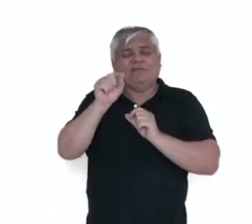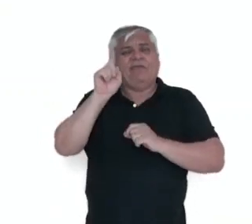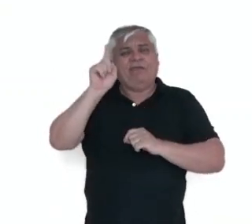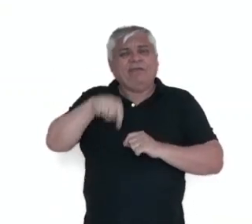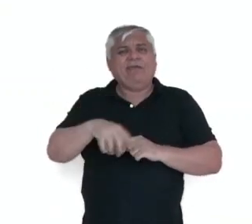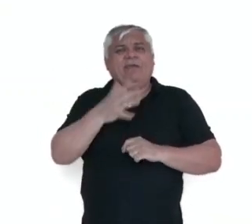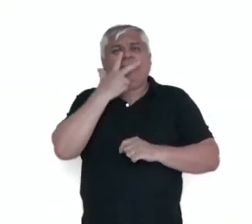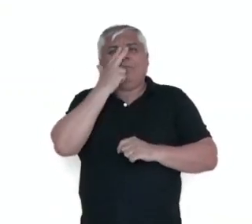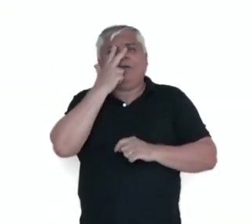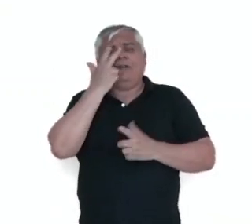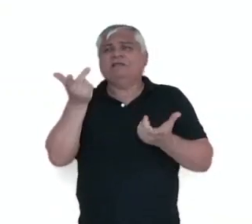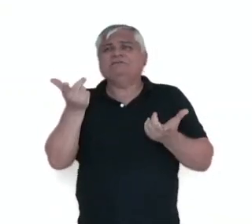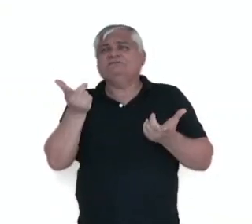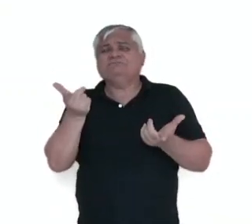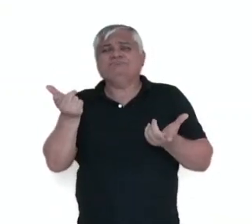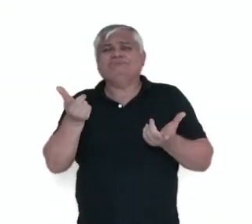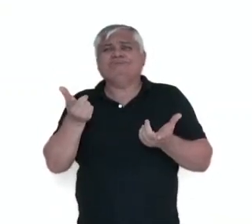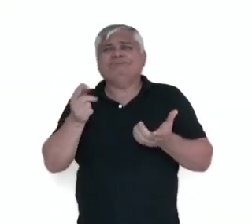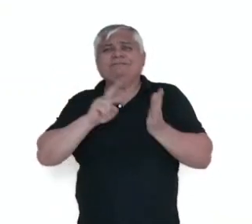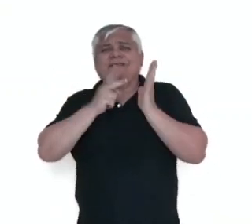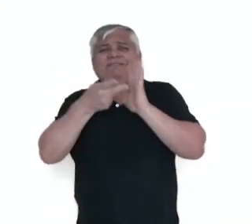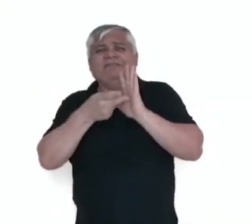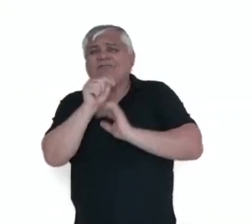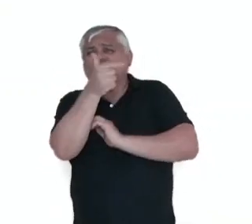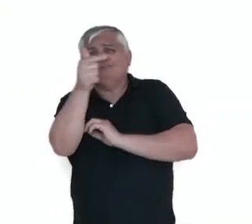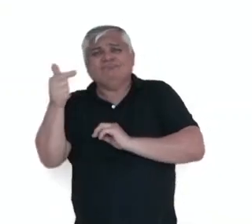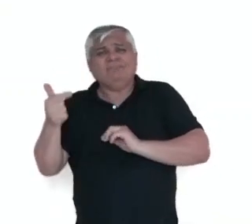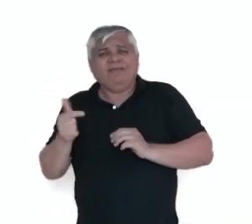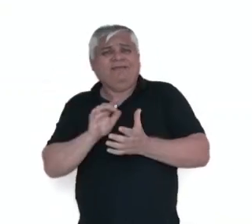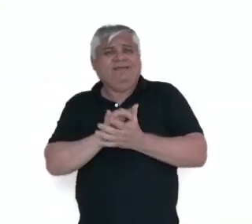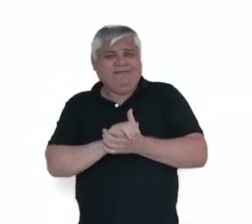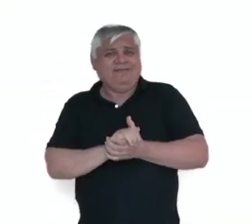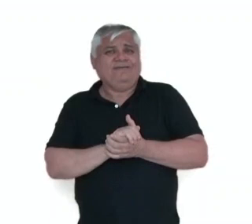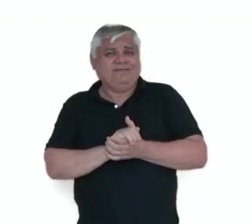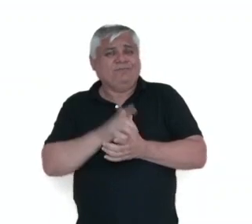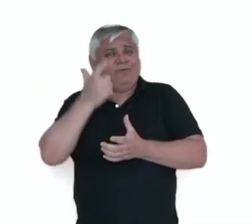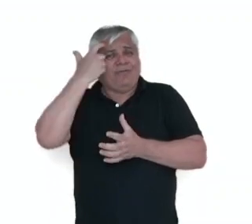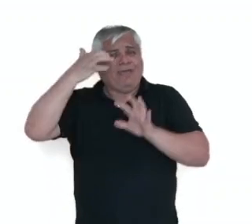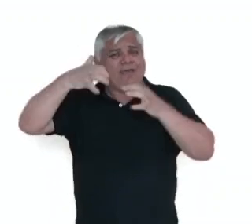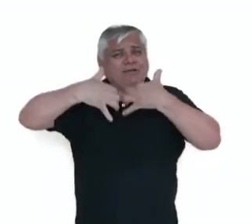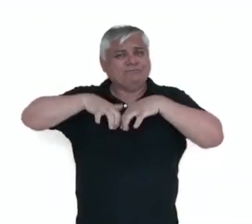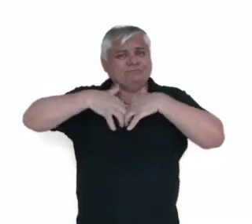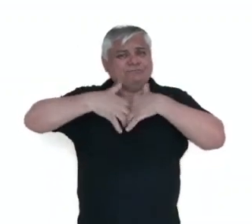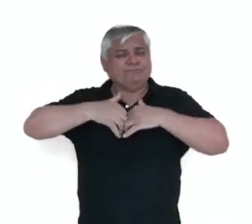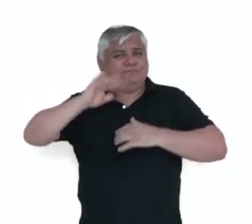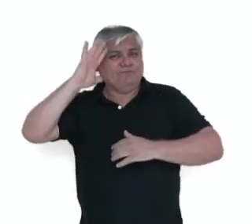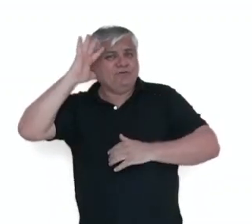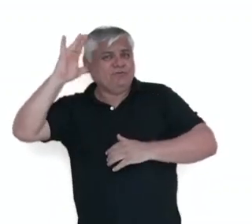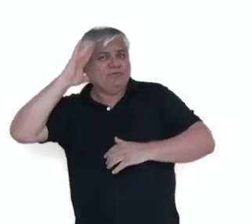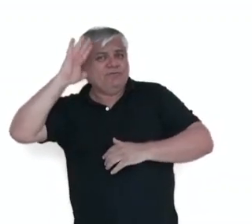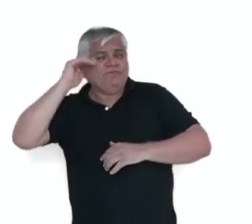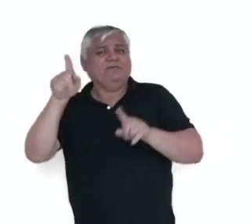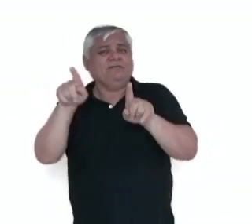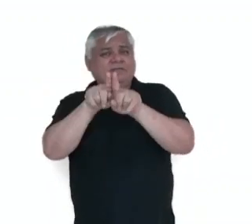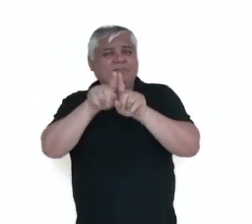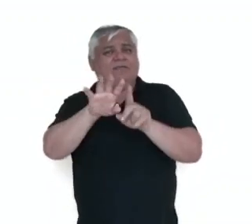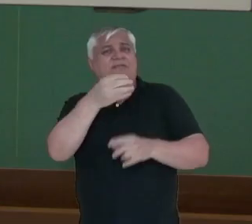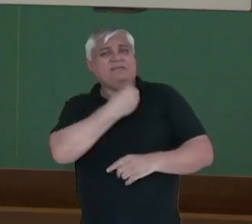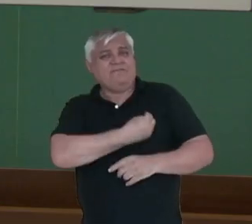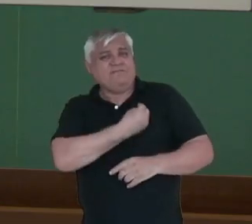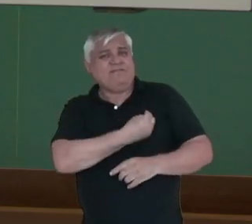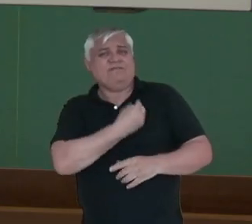absolutamente desprovidas de significado quando empregues nos raciocínios filosóficos ou na vida comum, na